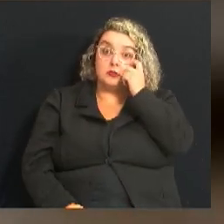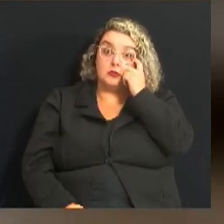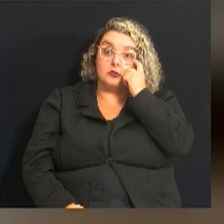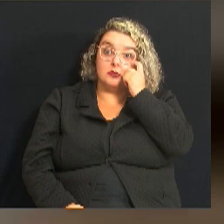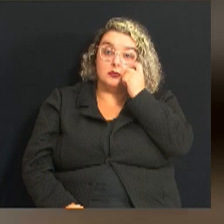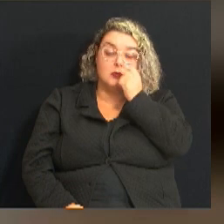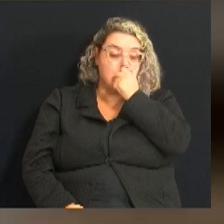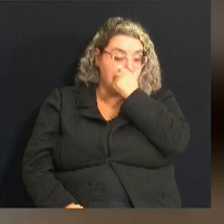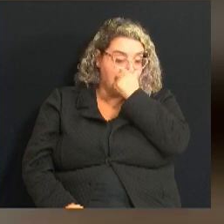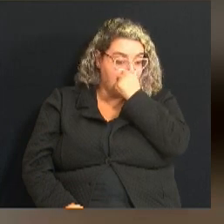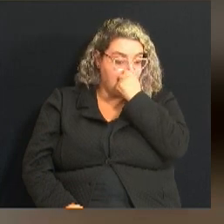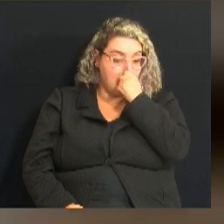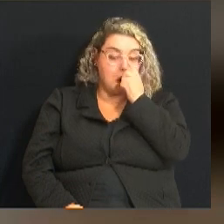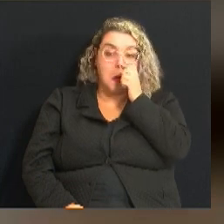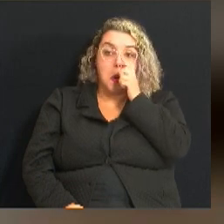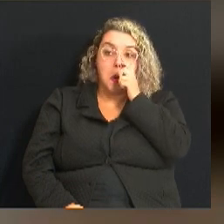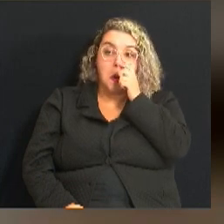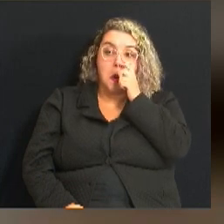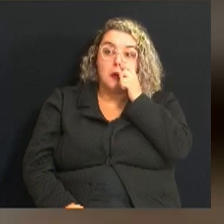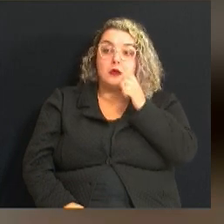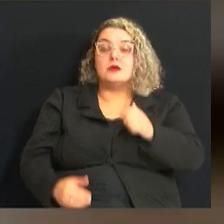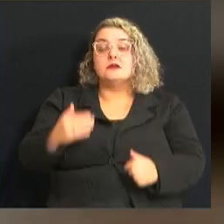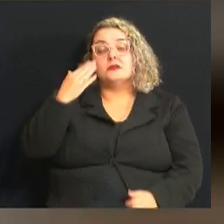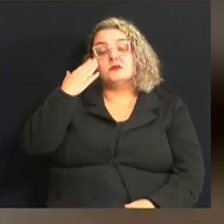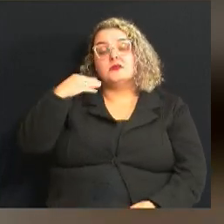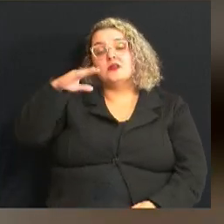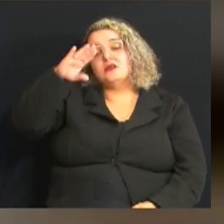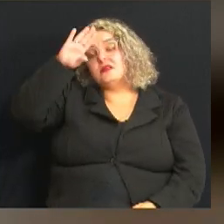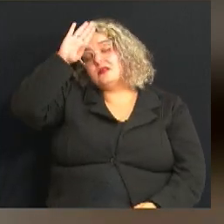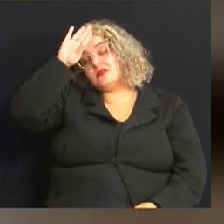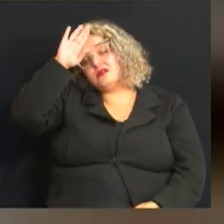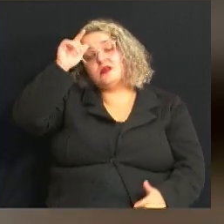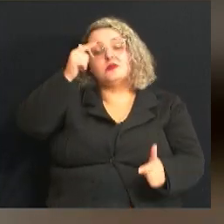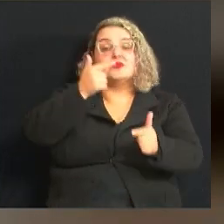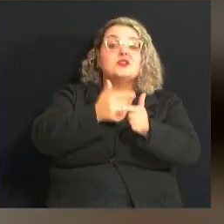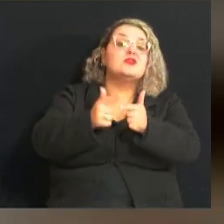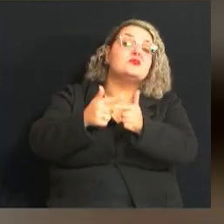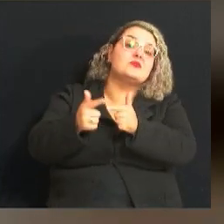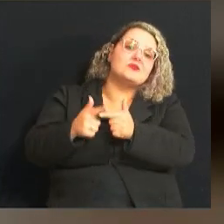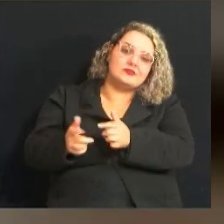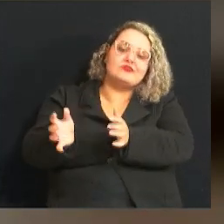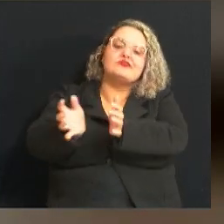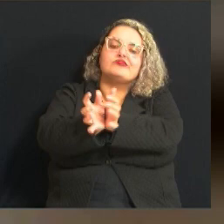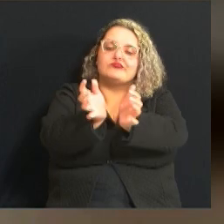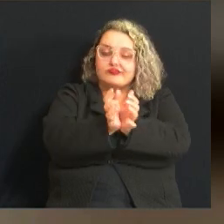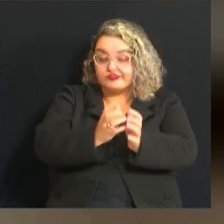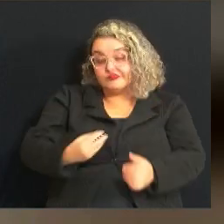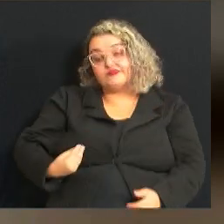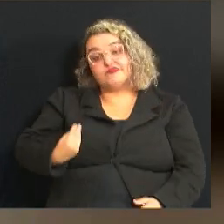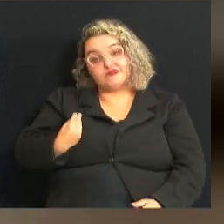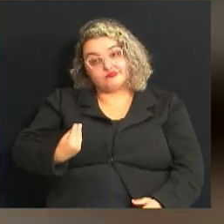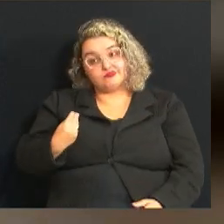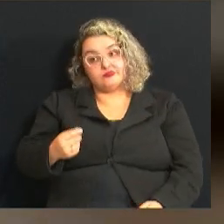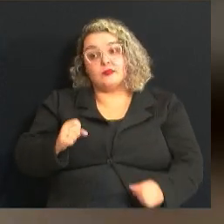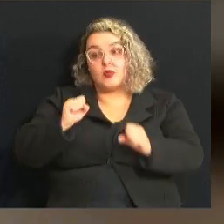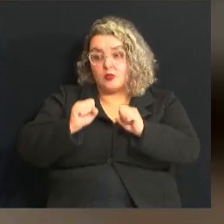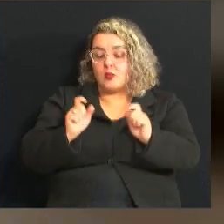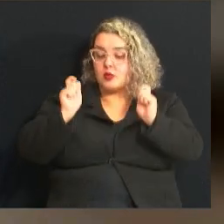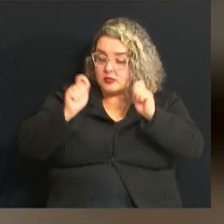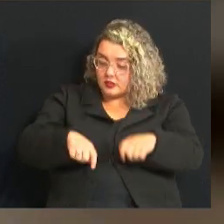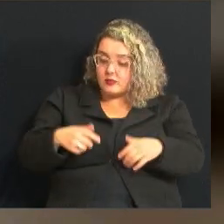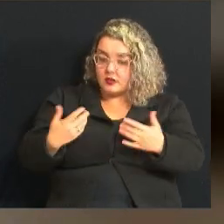sabe os dramas e os dilemas que esses grupos estão passando. Então, para que a gente possa efetivamente